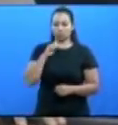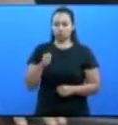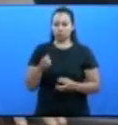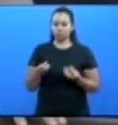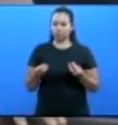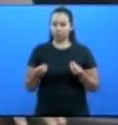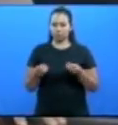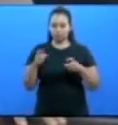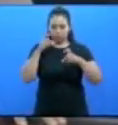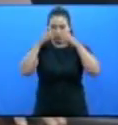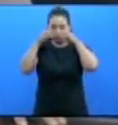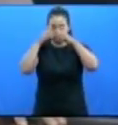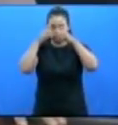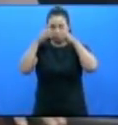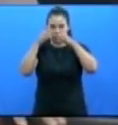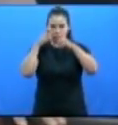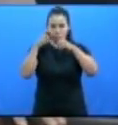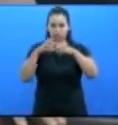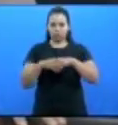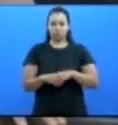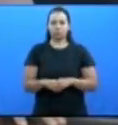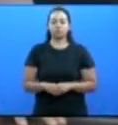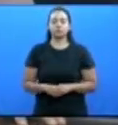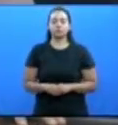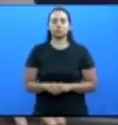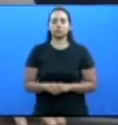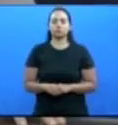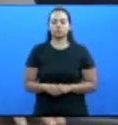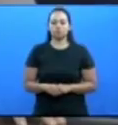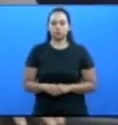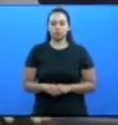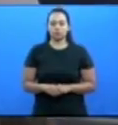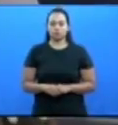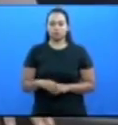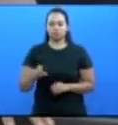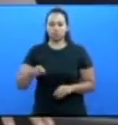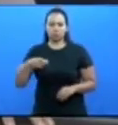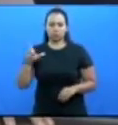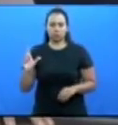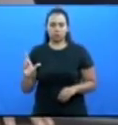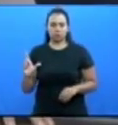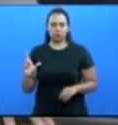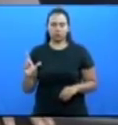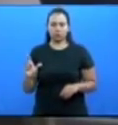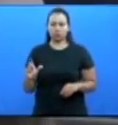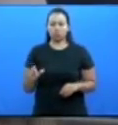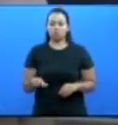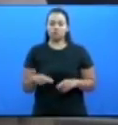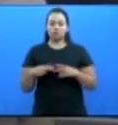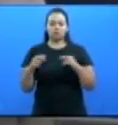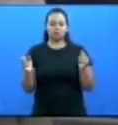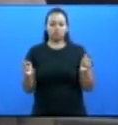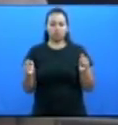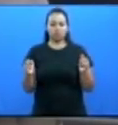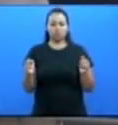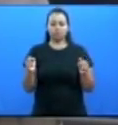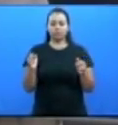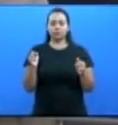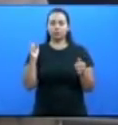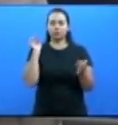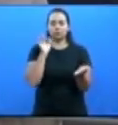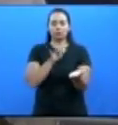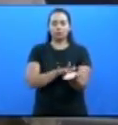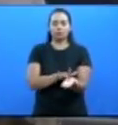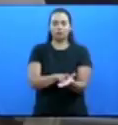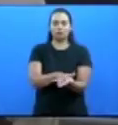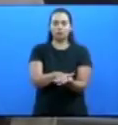preocupações. Outra preocupação grande é com a questão do asfalto. Eu vejo que o orçamento,